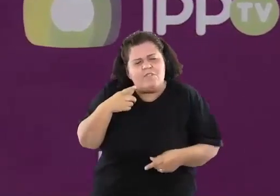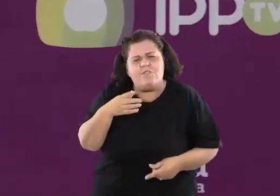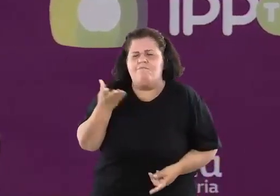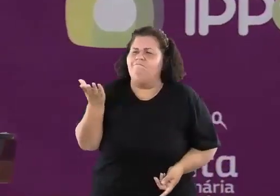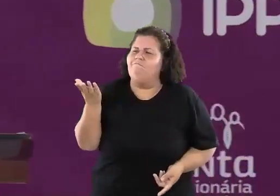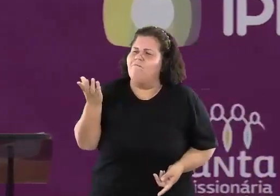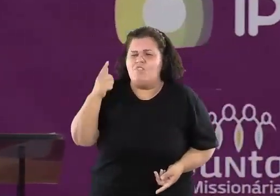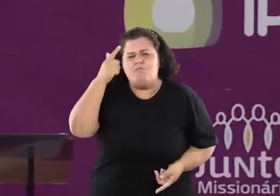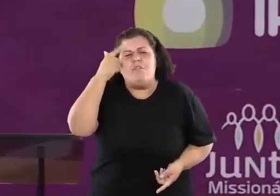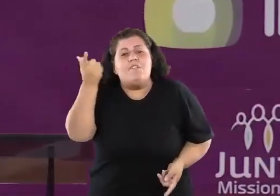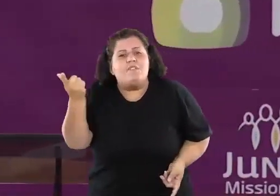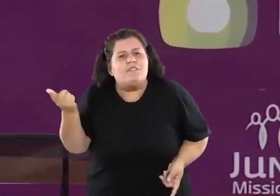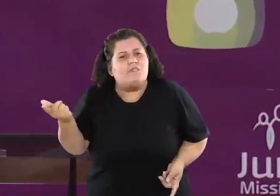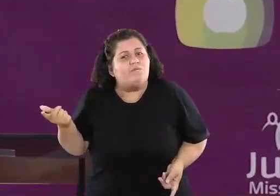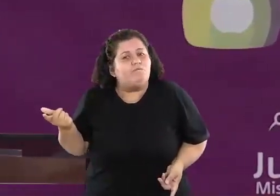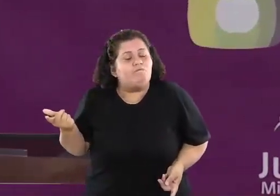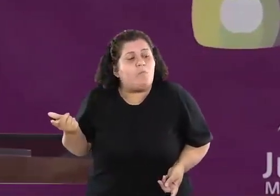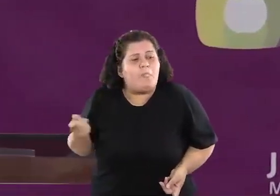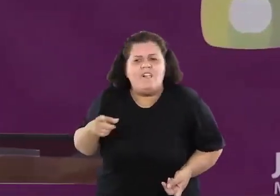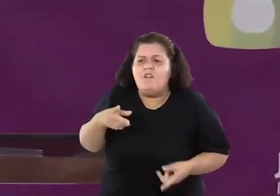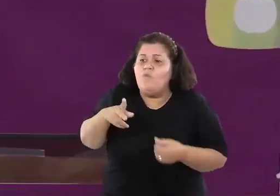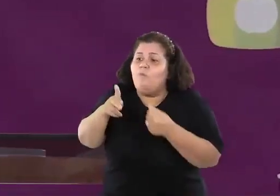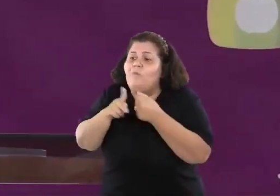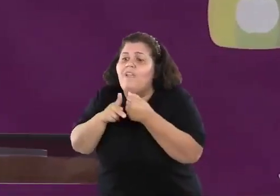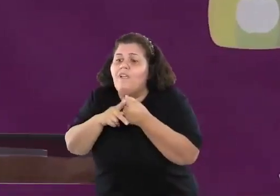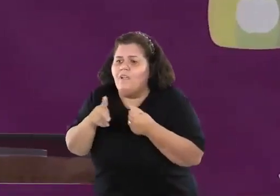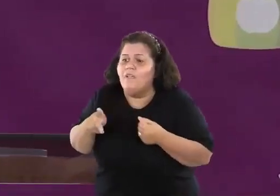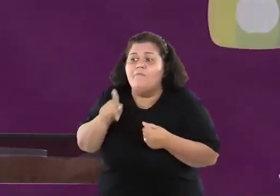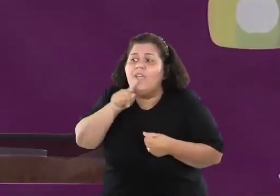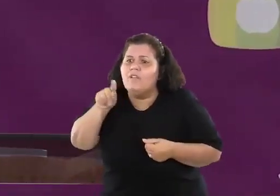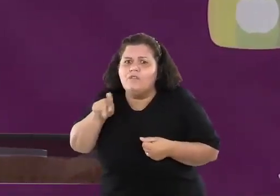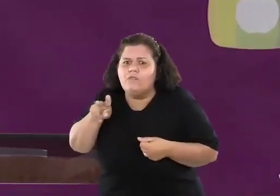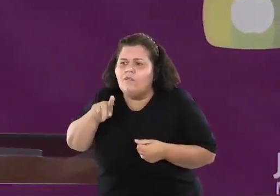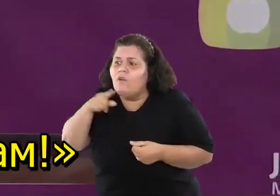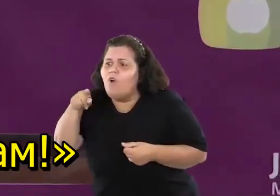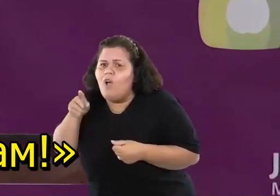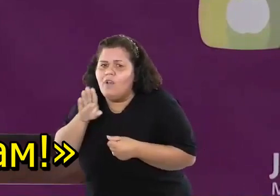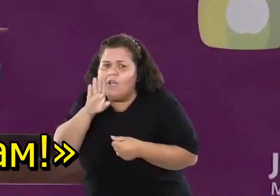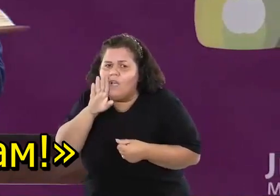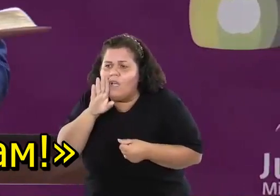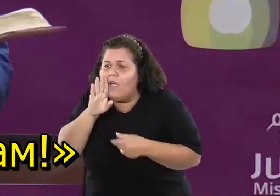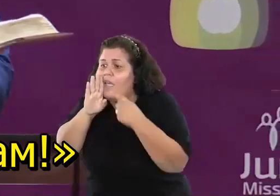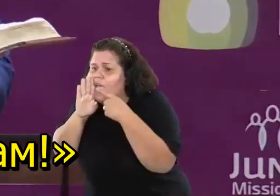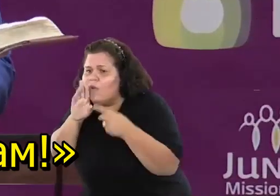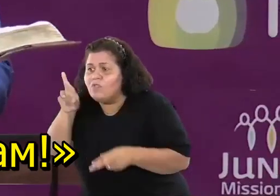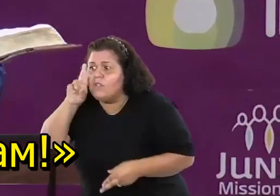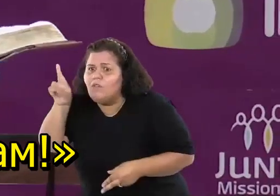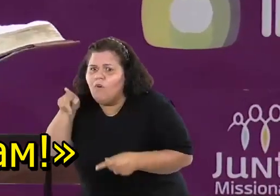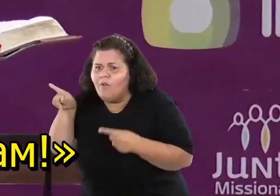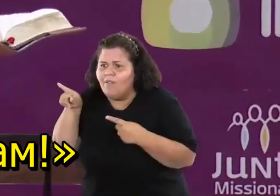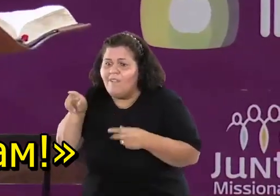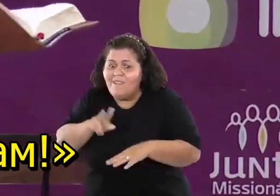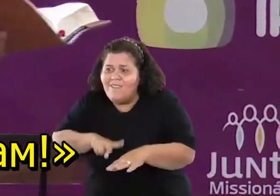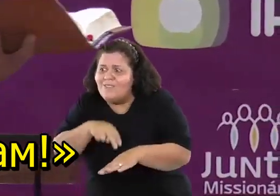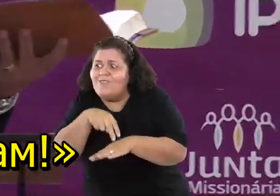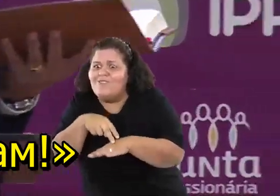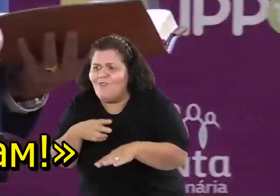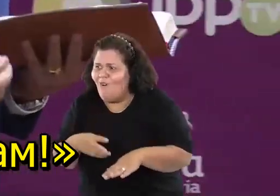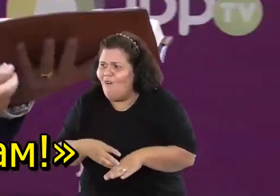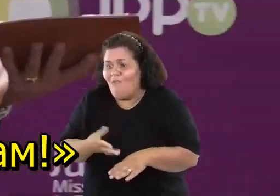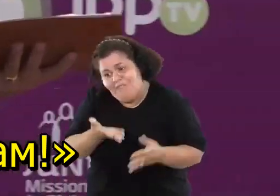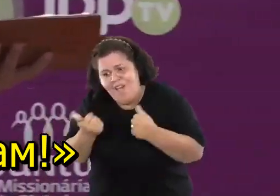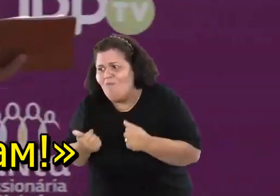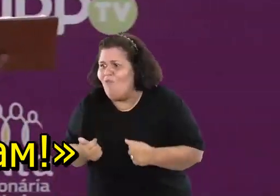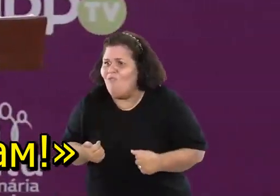troveja nos ouvidos de Pedro: ô Pedro, é o Senhor, Ele chegou, Ele veio ao